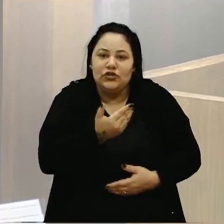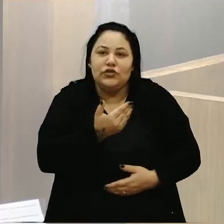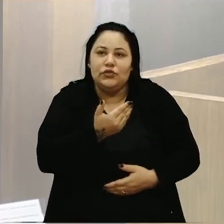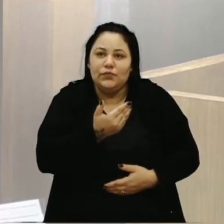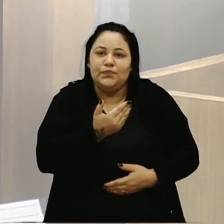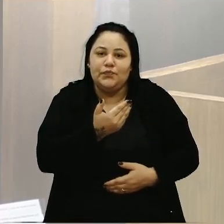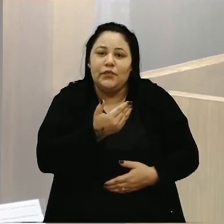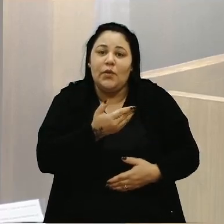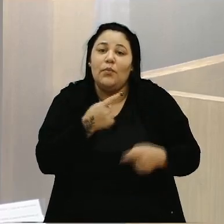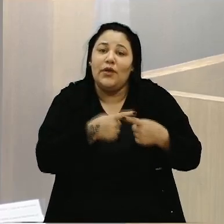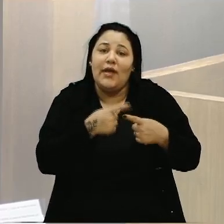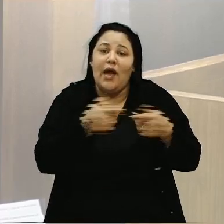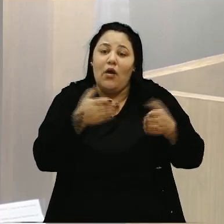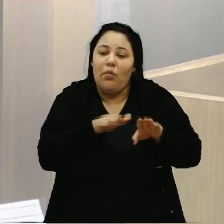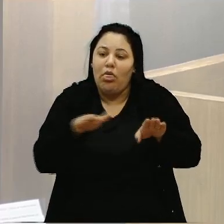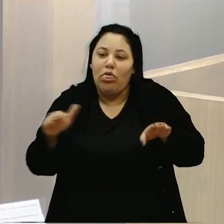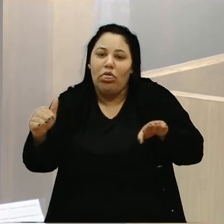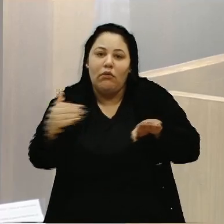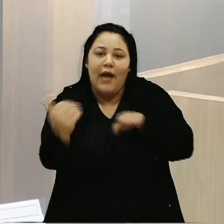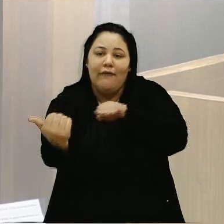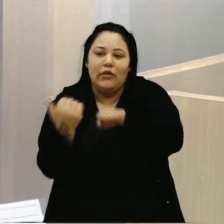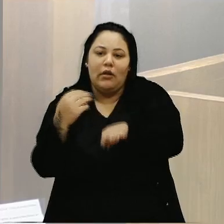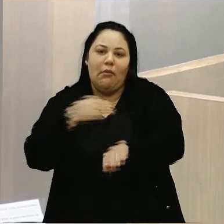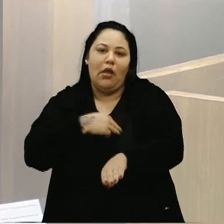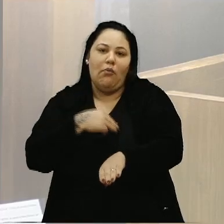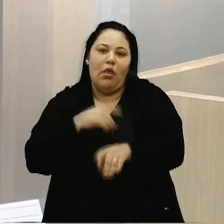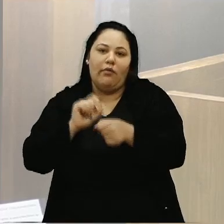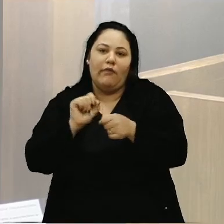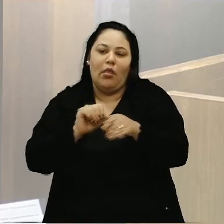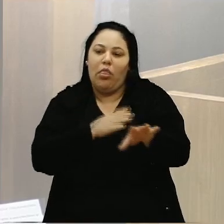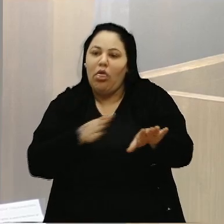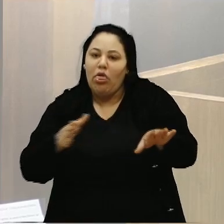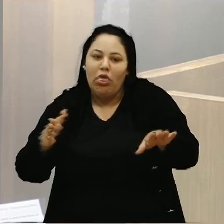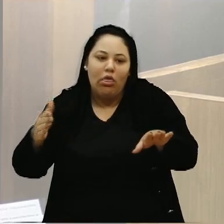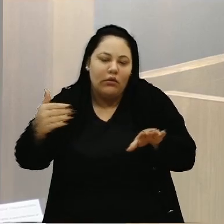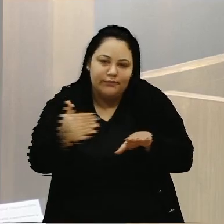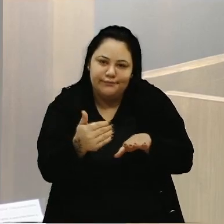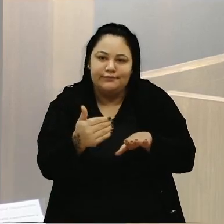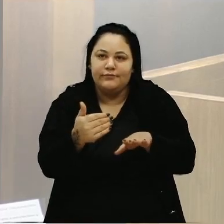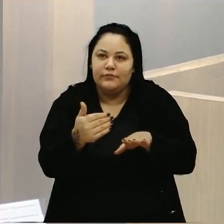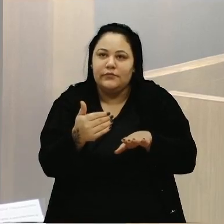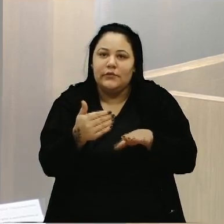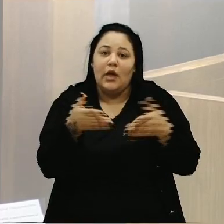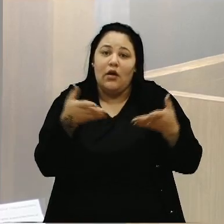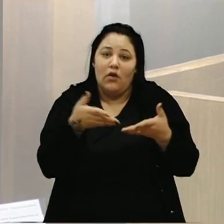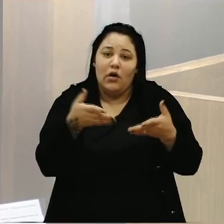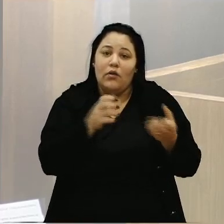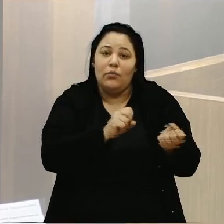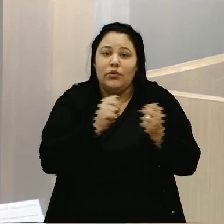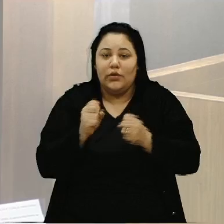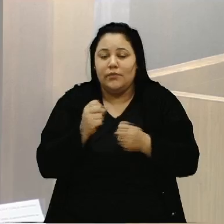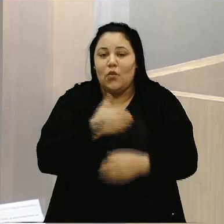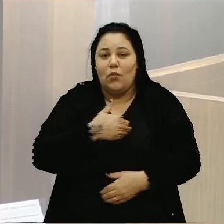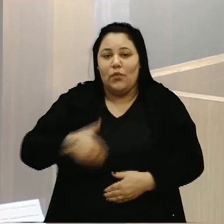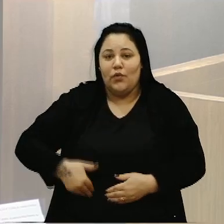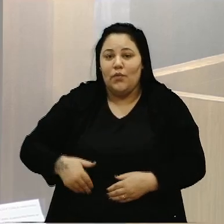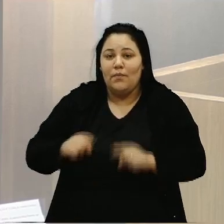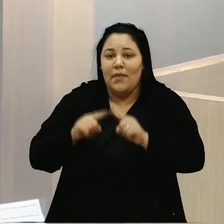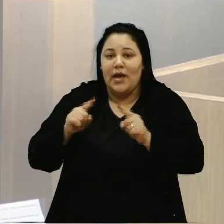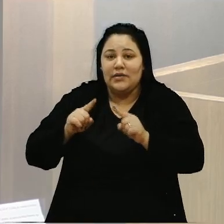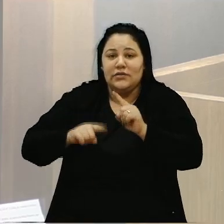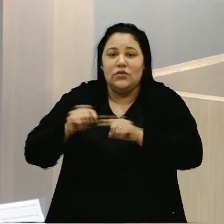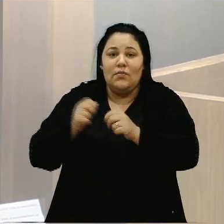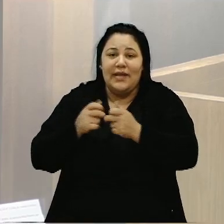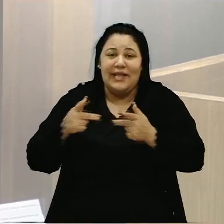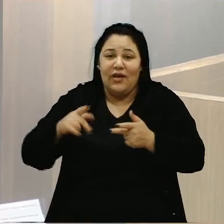Marco Polo. A reivindicação foi acolhida pelo Poder Público Municipal, entretanto, o material que gera